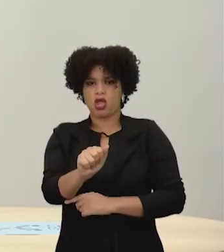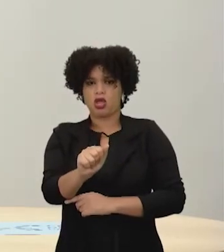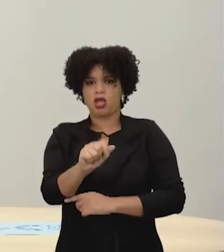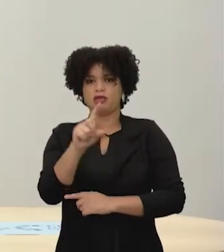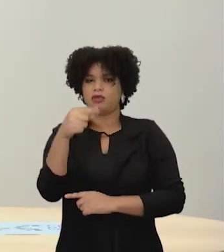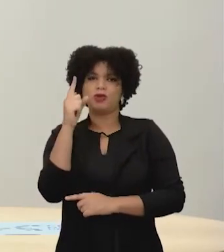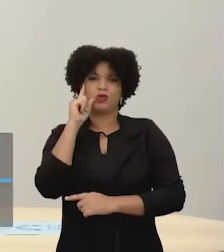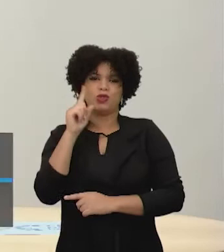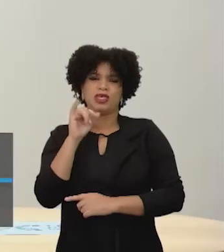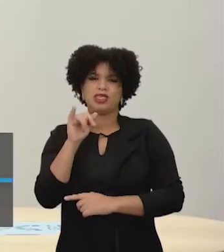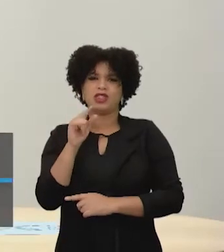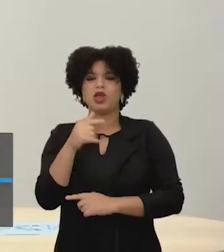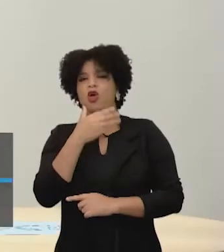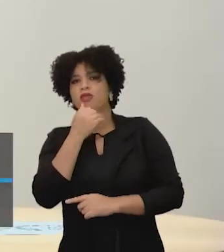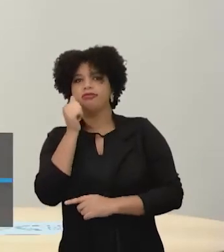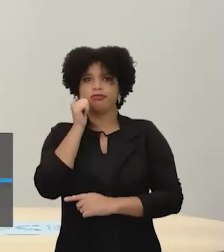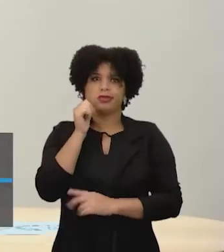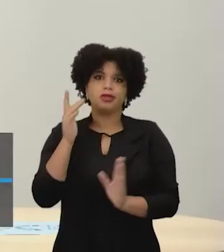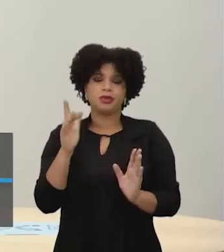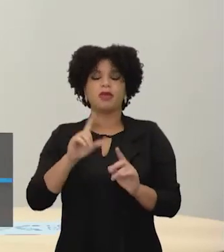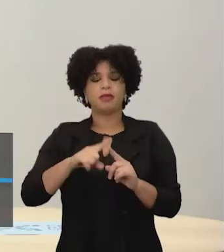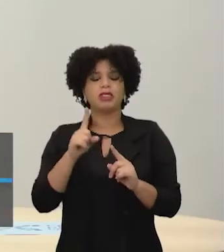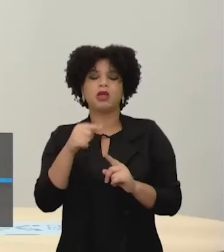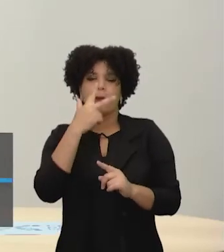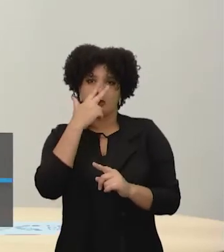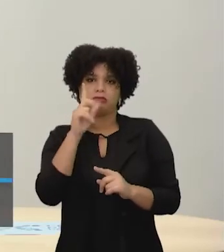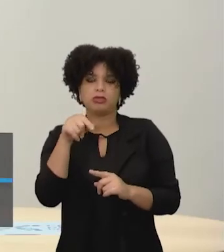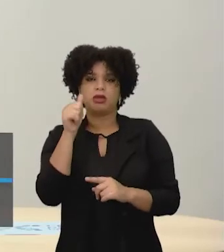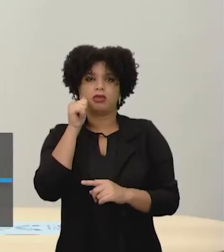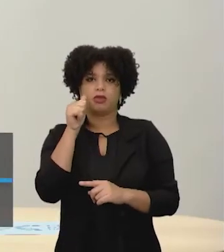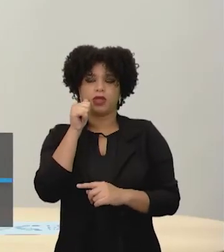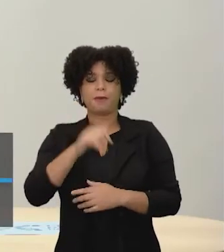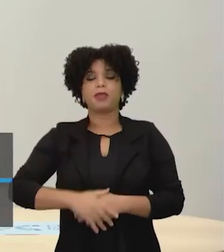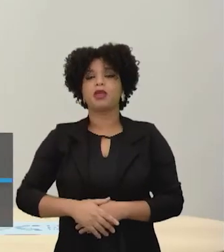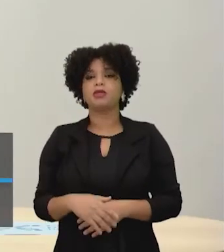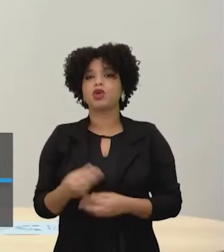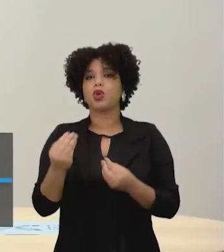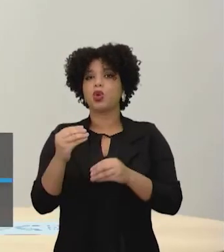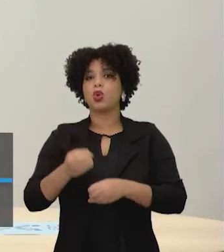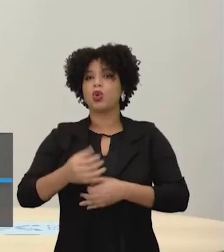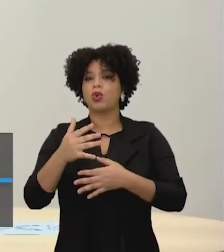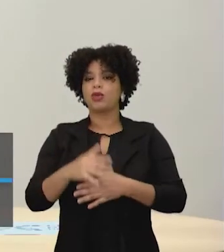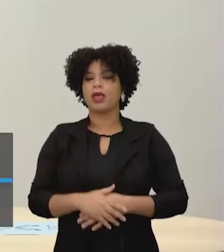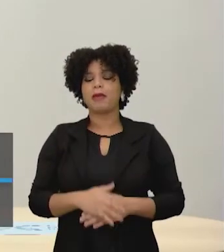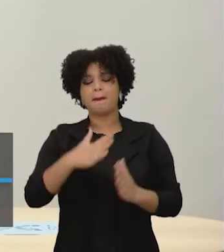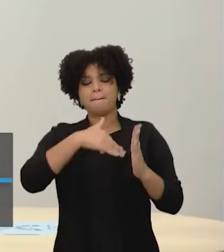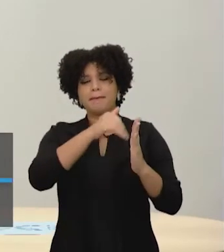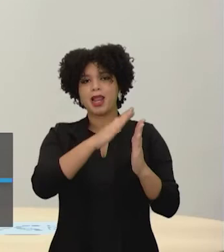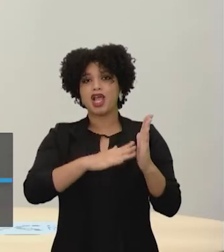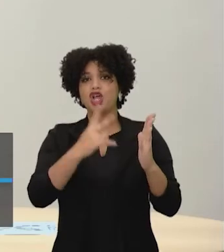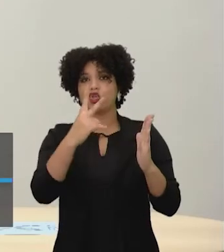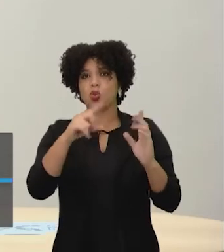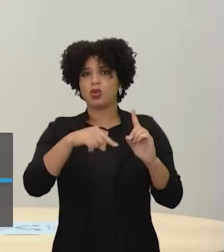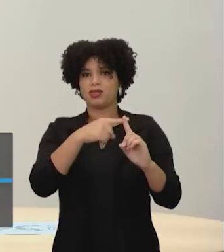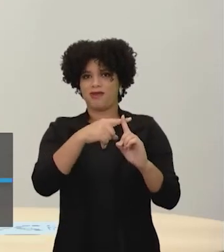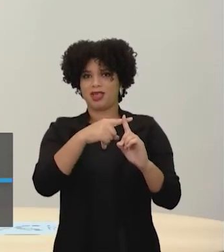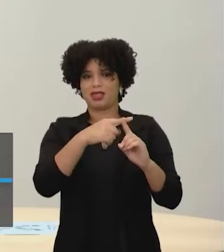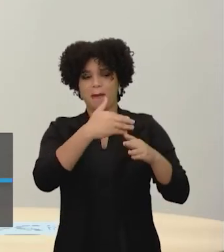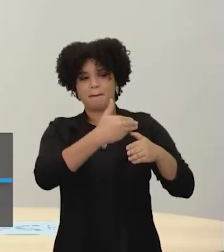dá para saber se é Vitor ou Vitória, mas Vitória, né? Colocou o seguinte: vou dar uma segunda mão de tinta nessa parede. Vou dar